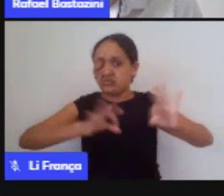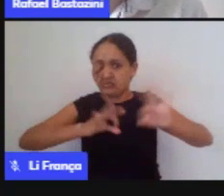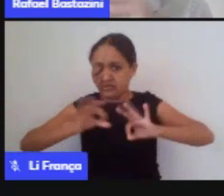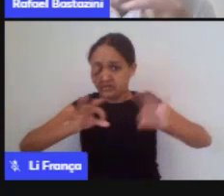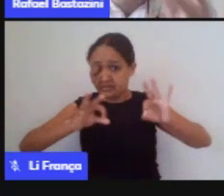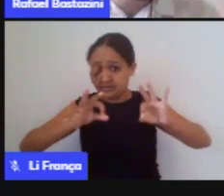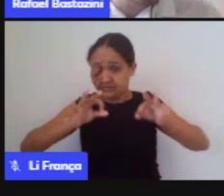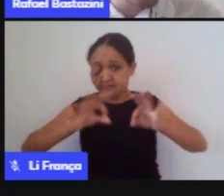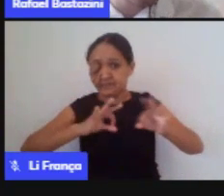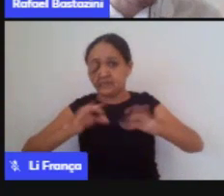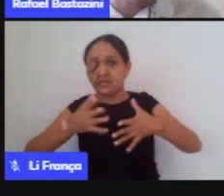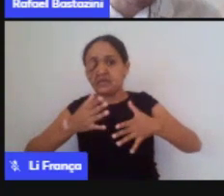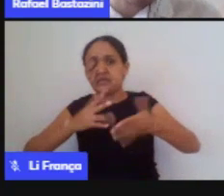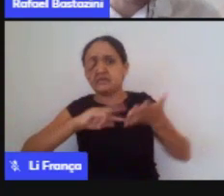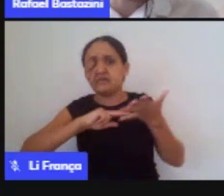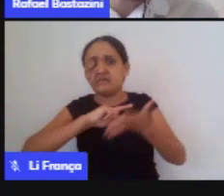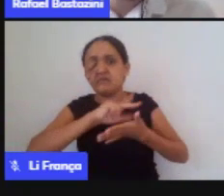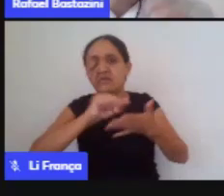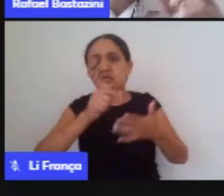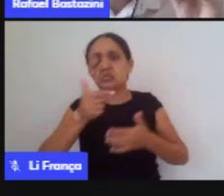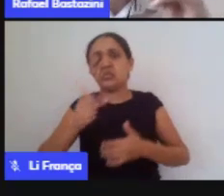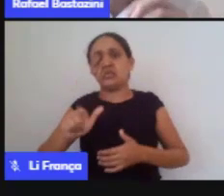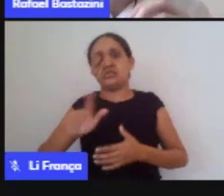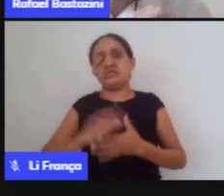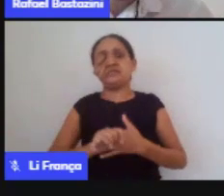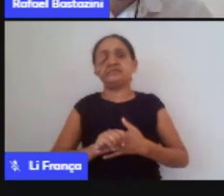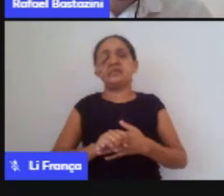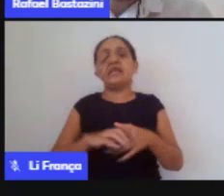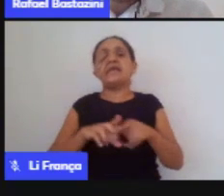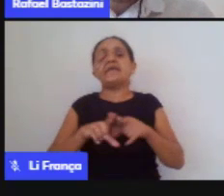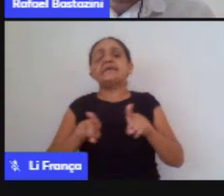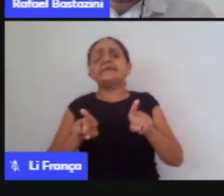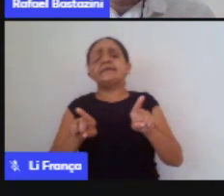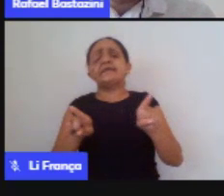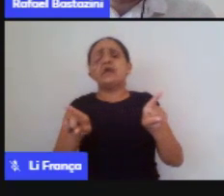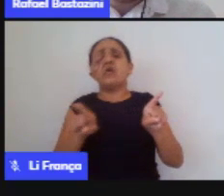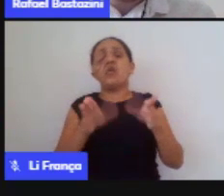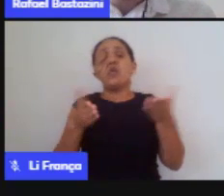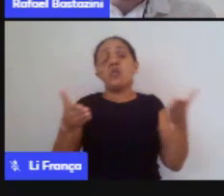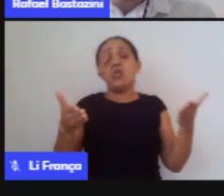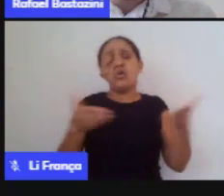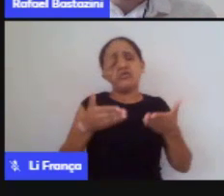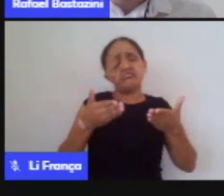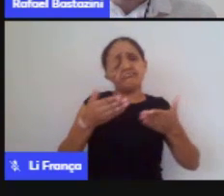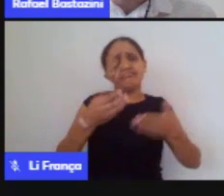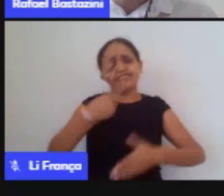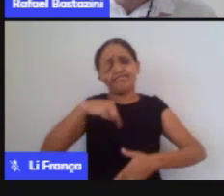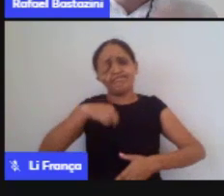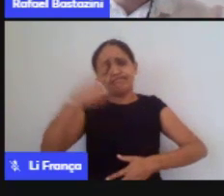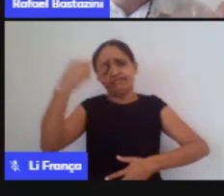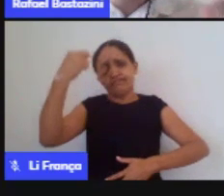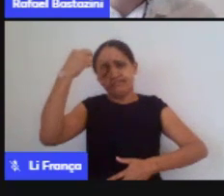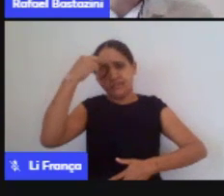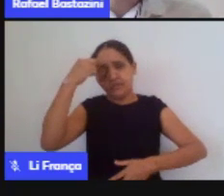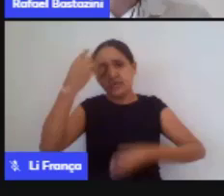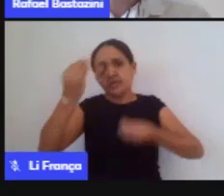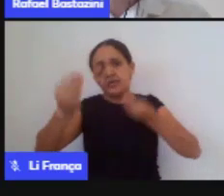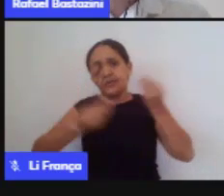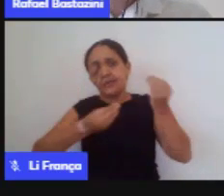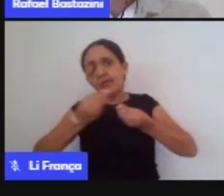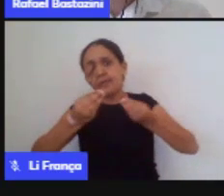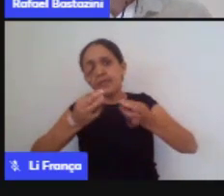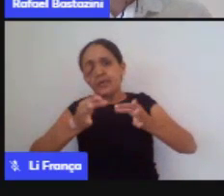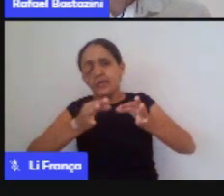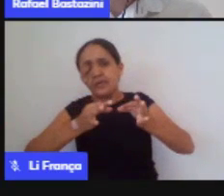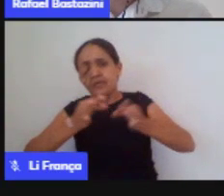em determinado ponto ou em outro. Né? Atualmente a gente não pensa mais o planejamento urbano,